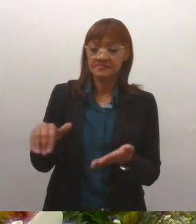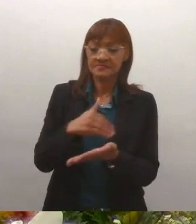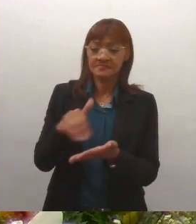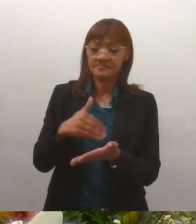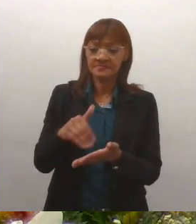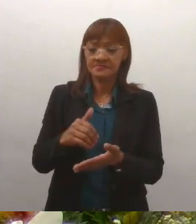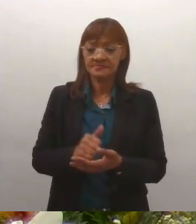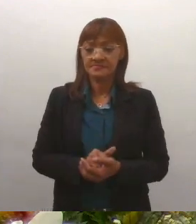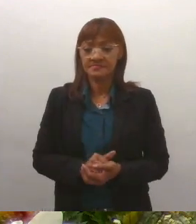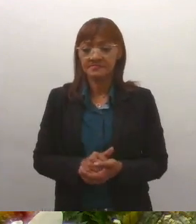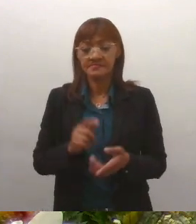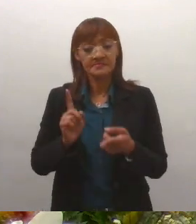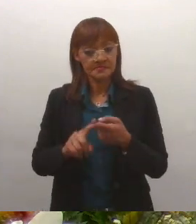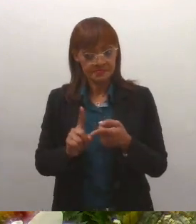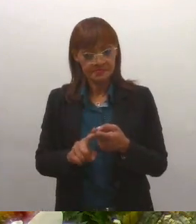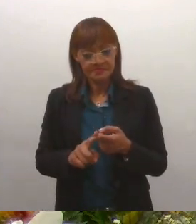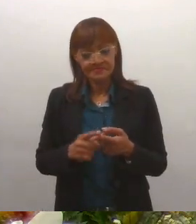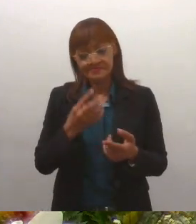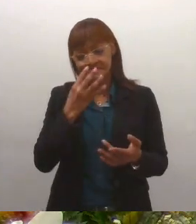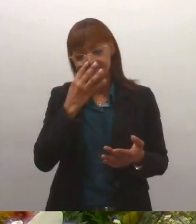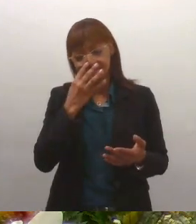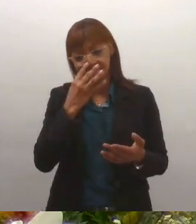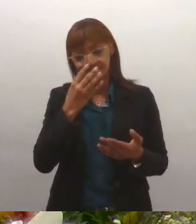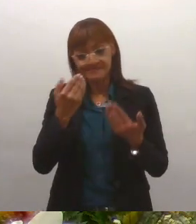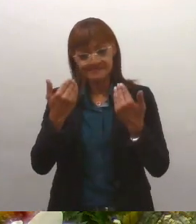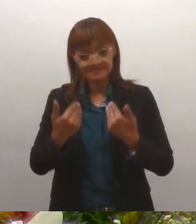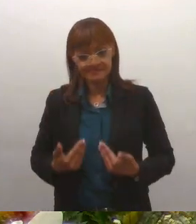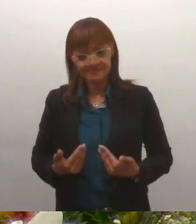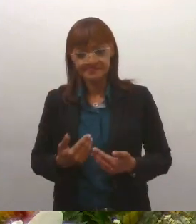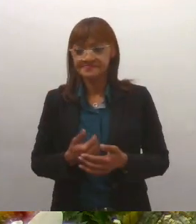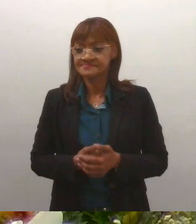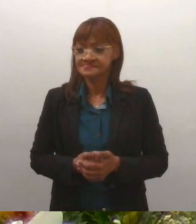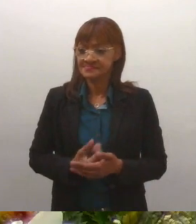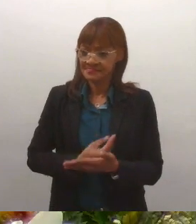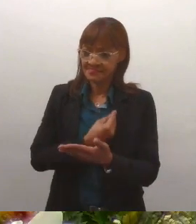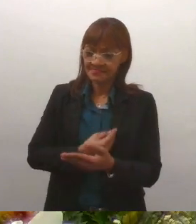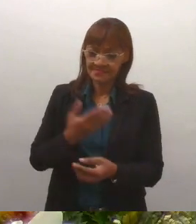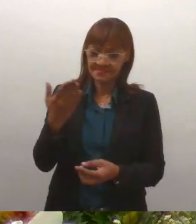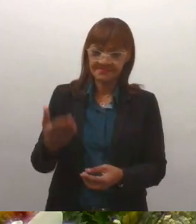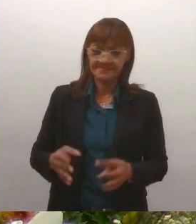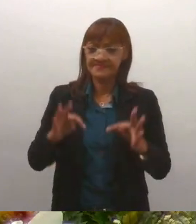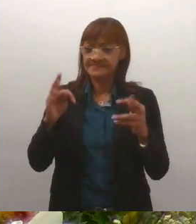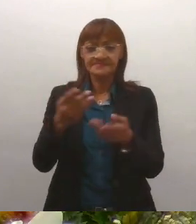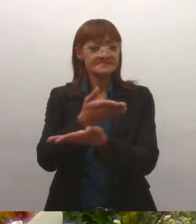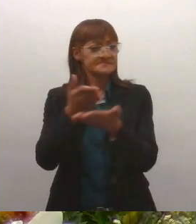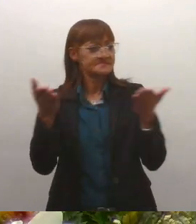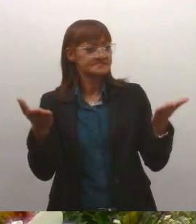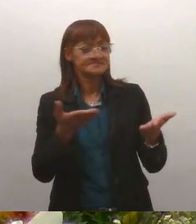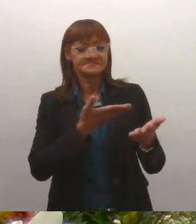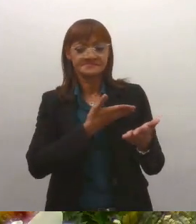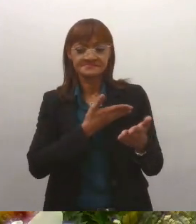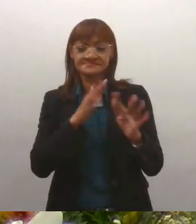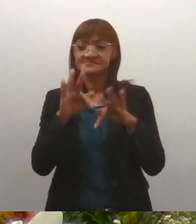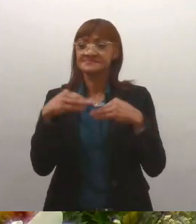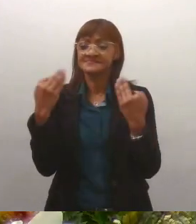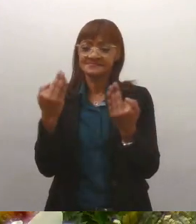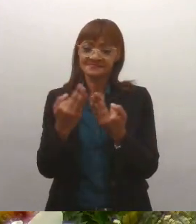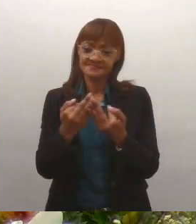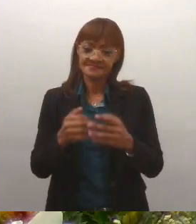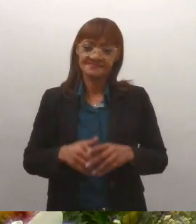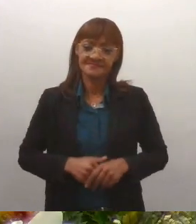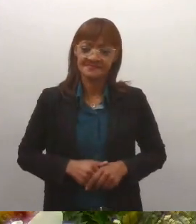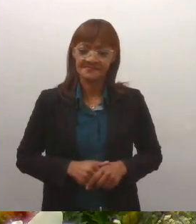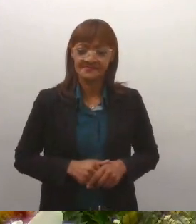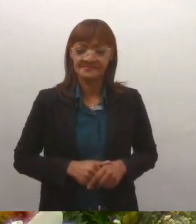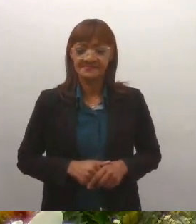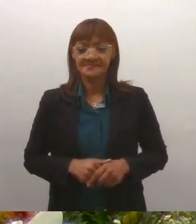Estou muito feliz com a sua presença aqui. A todos meus amigos e familiares que estão aqui, e funcionários aqui da Assembleia